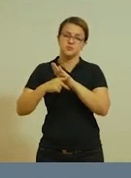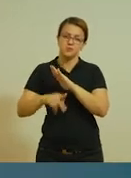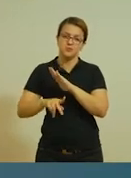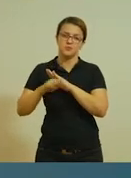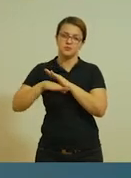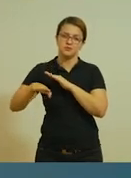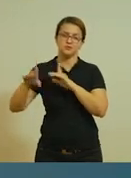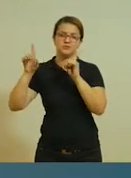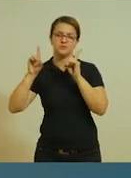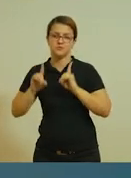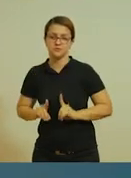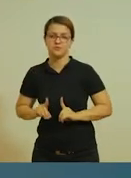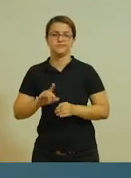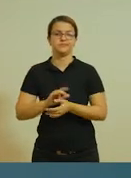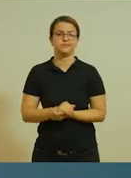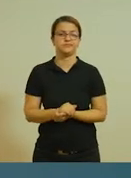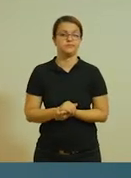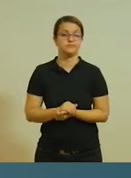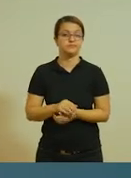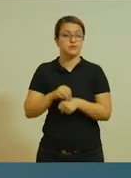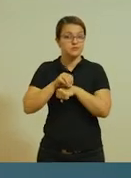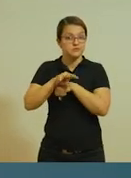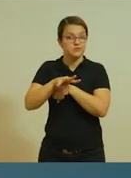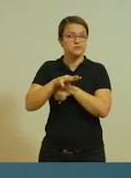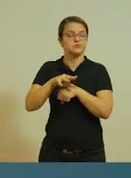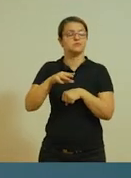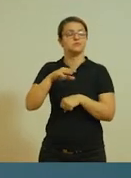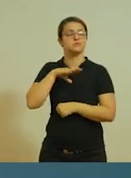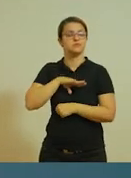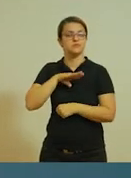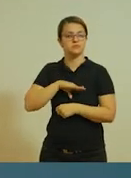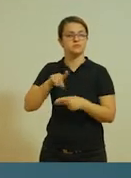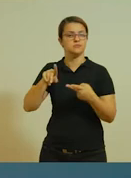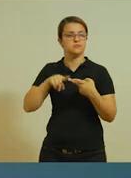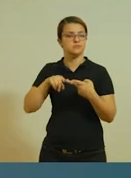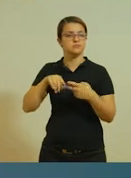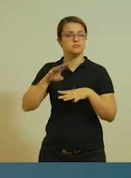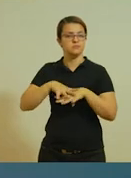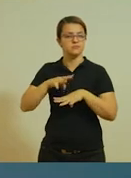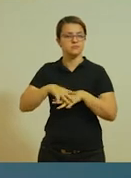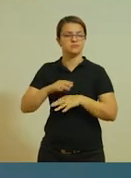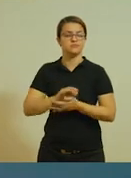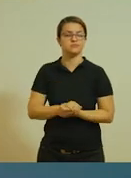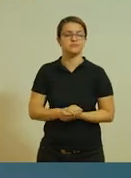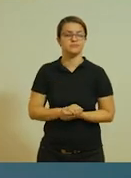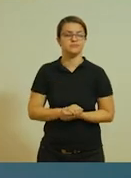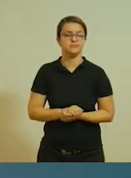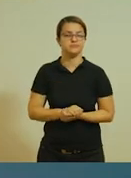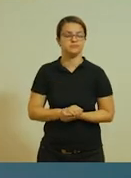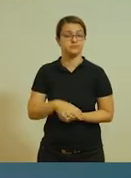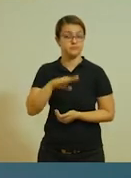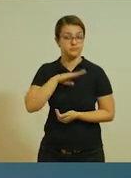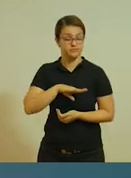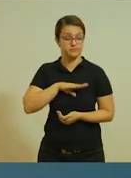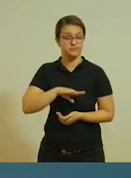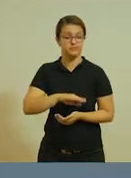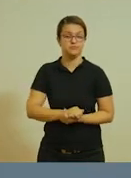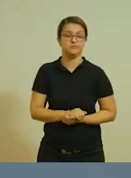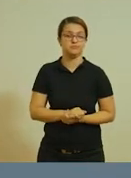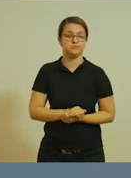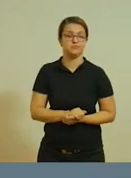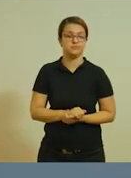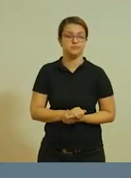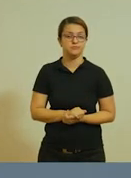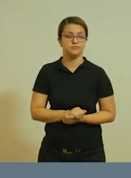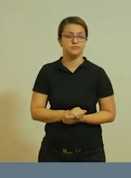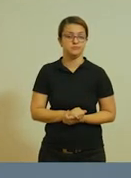deficiências. E essa semana eu vou auxiliar vocês em língua portuguesa e em matemática. Em língua portuguesa,